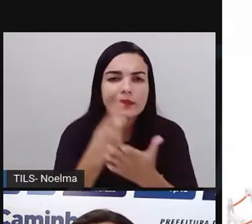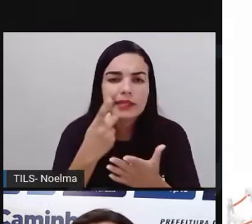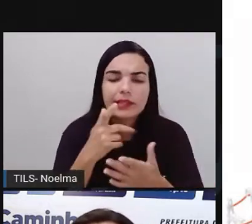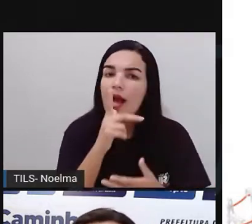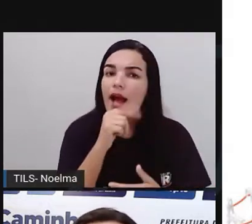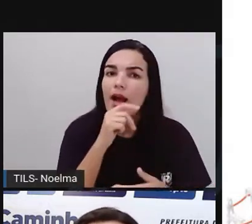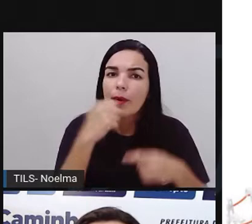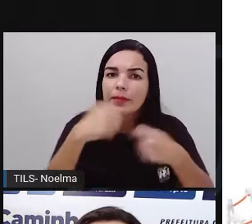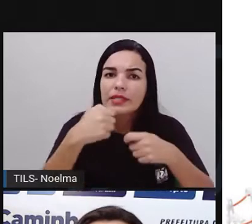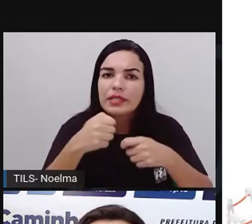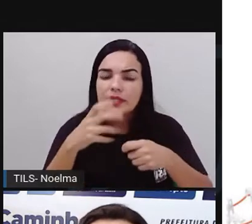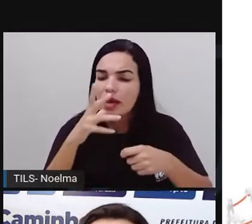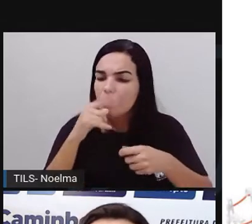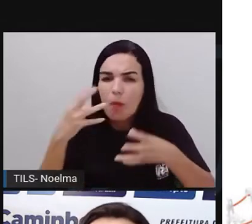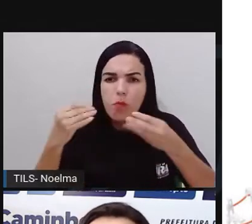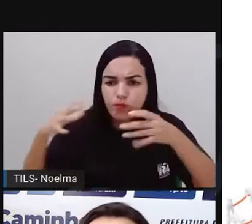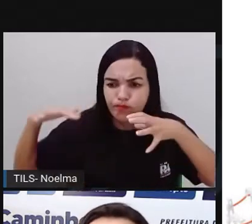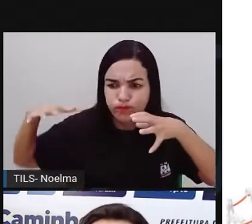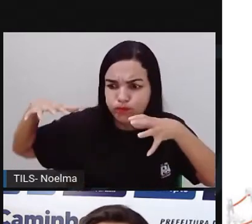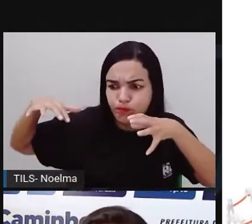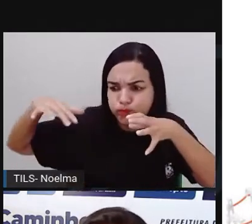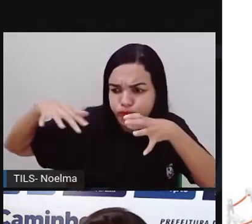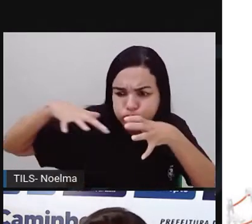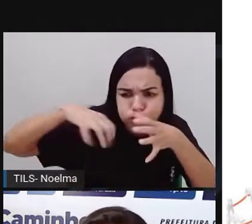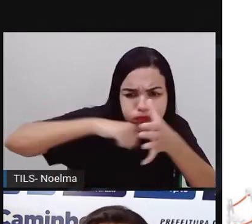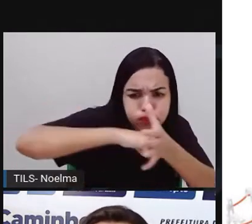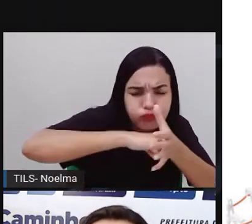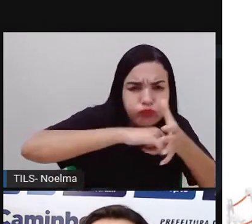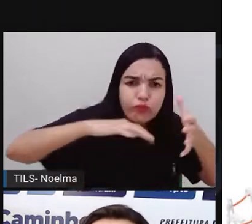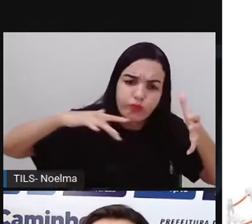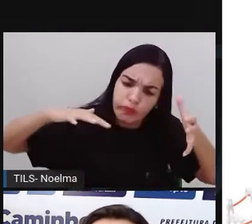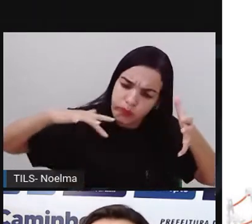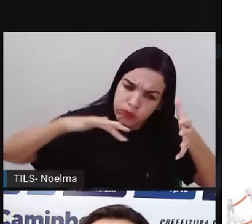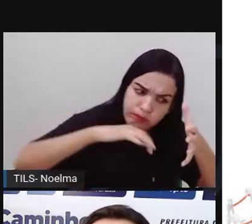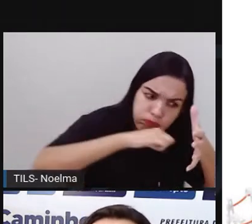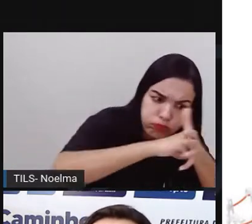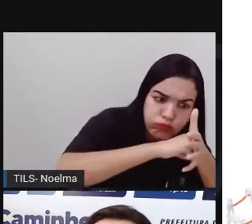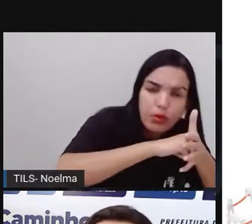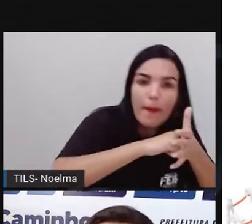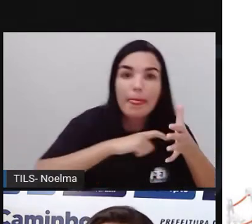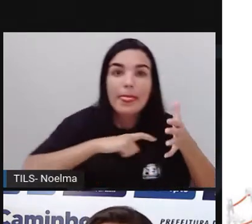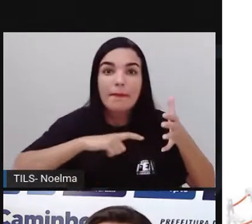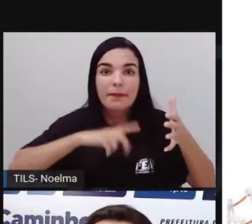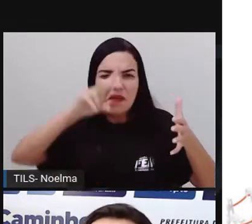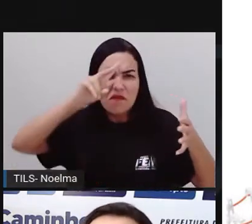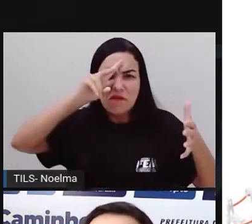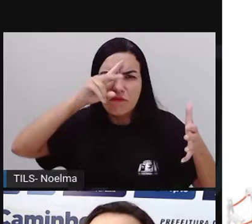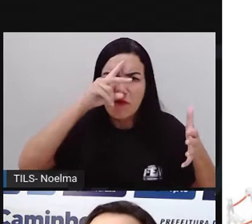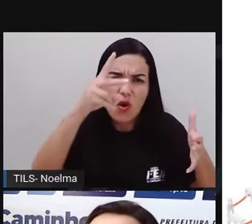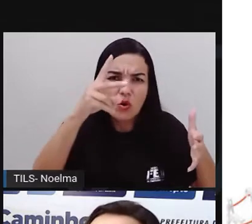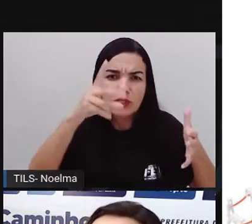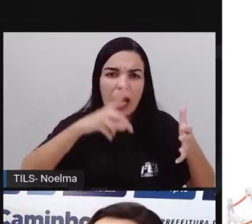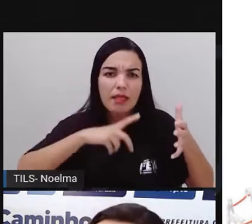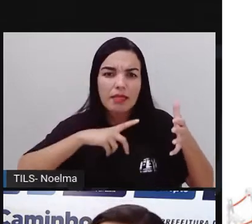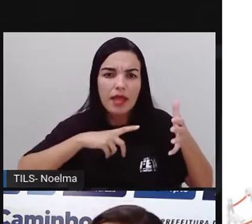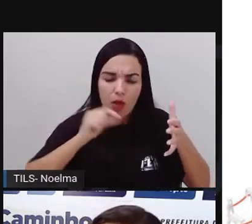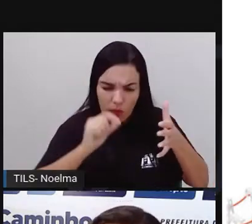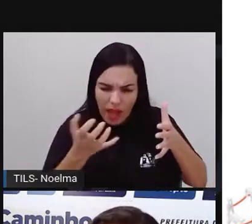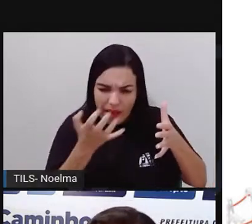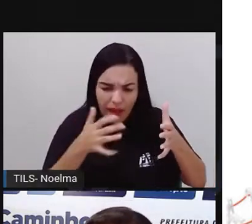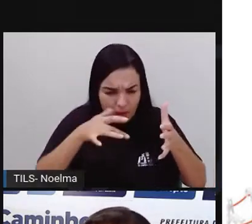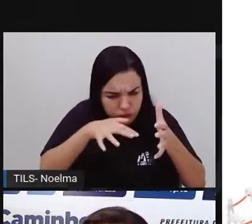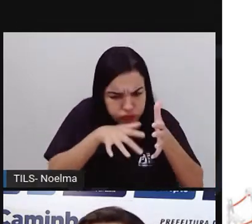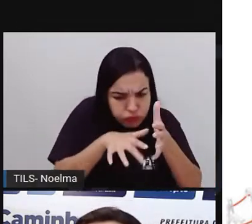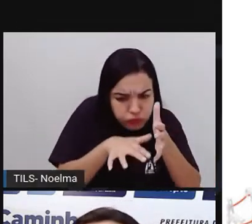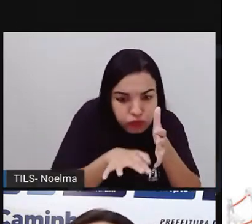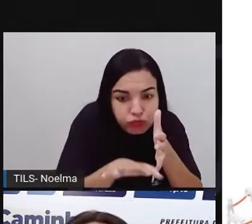água represada, né, ficar junta no espaço, ela ganha força, né, querendo seguir o curso normal